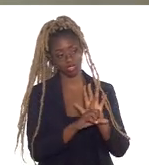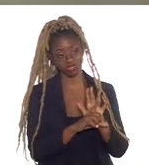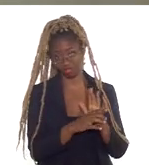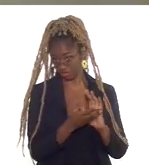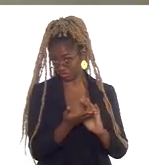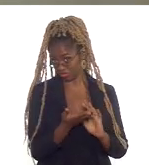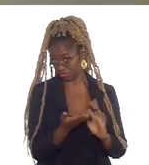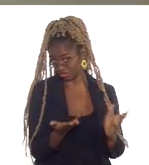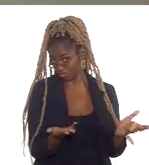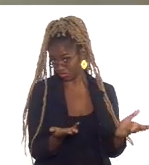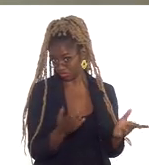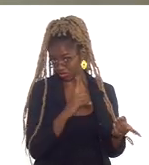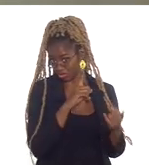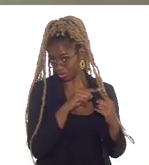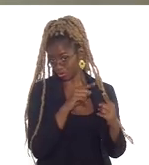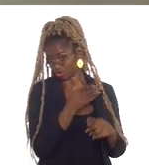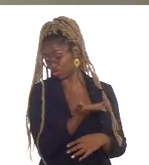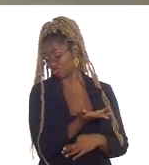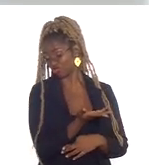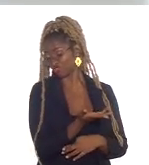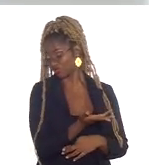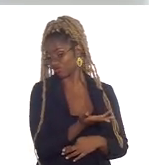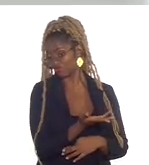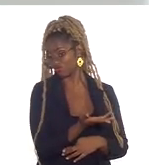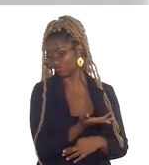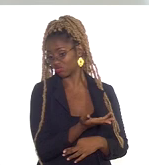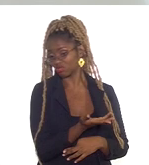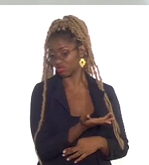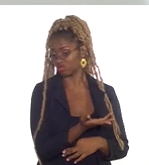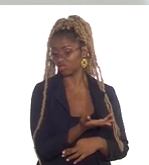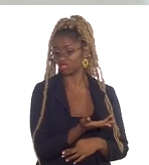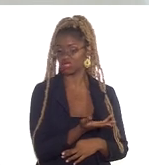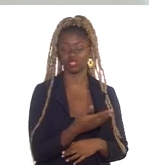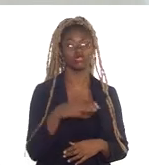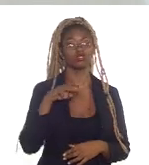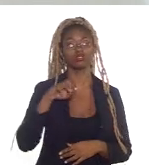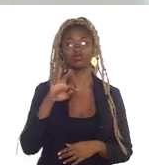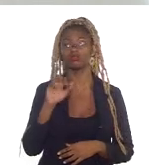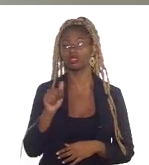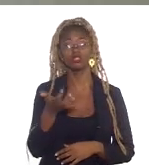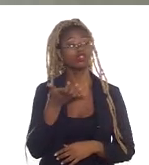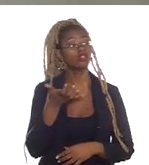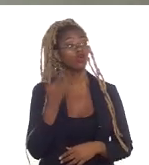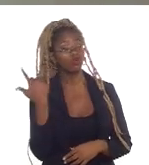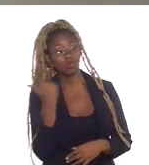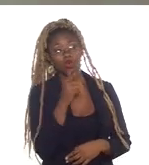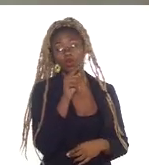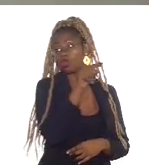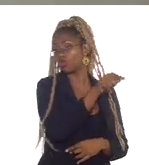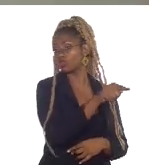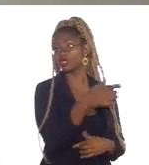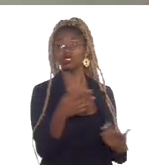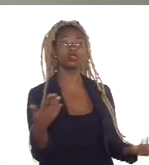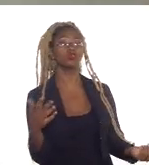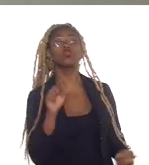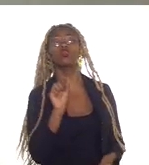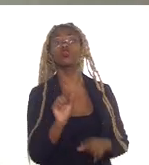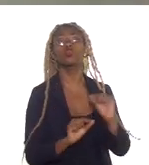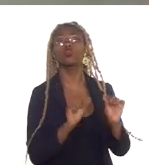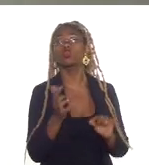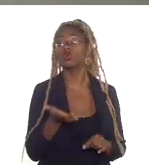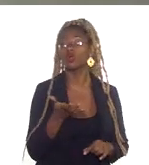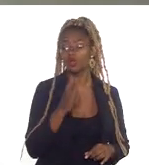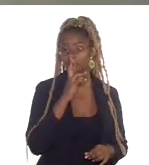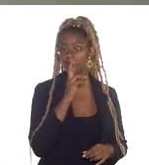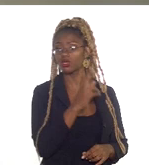essa. Então, perfeito. Meta é o que você quer atingir. O que você quer atingir? Que